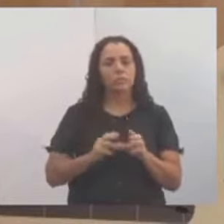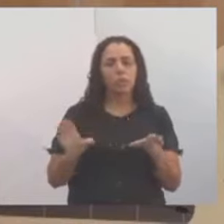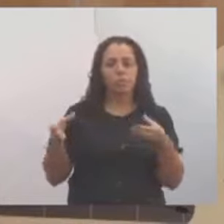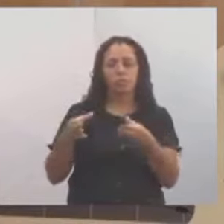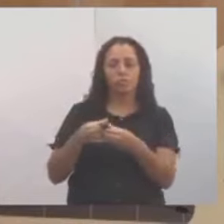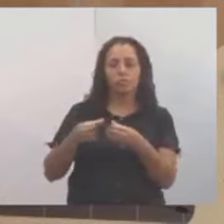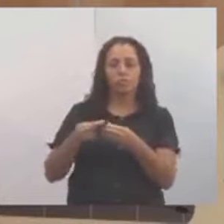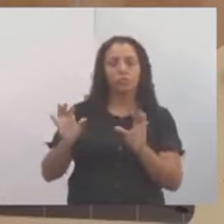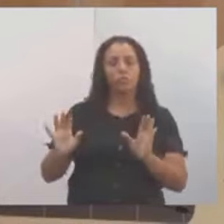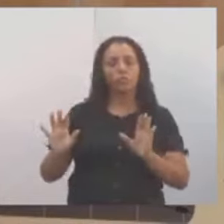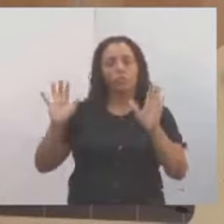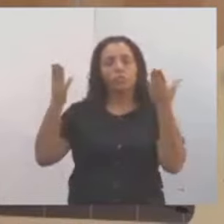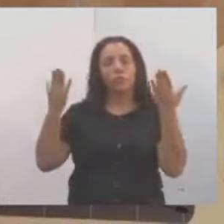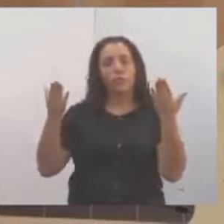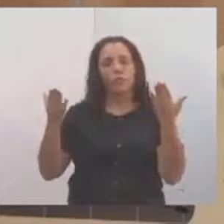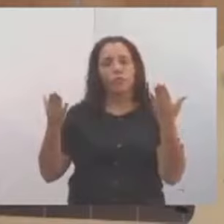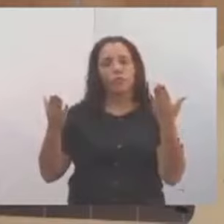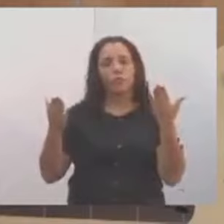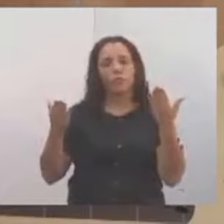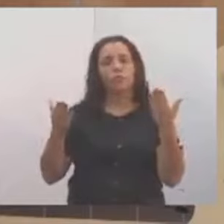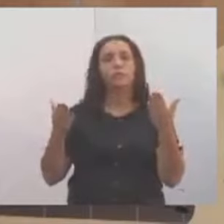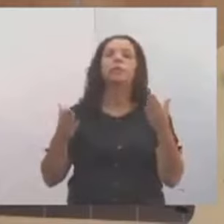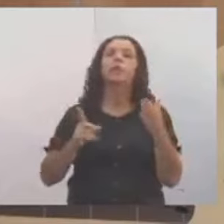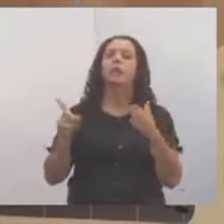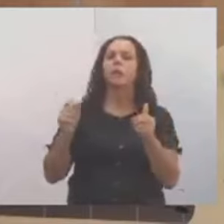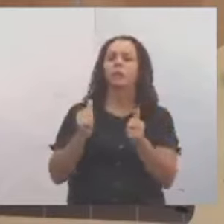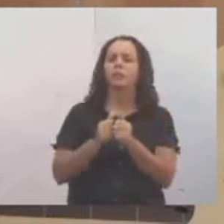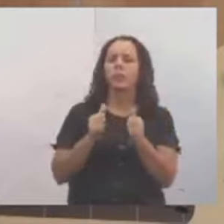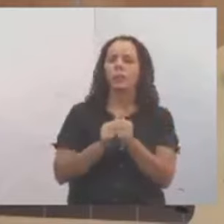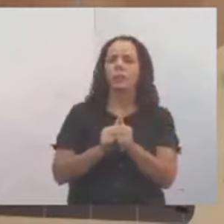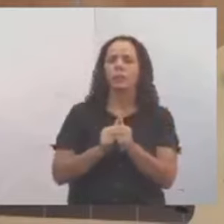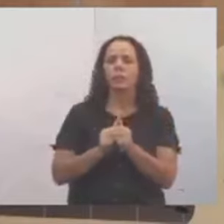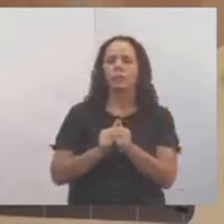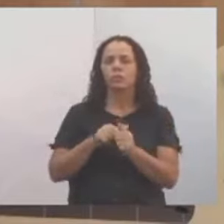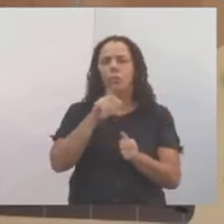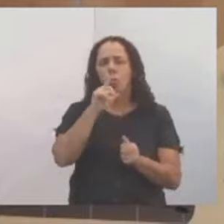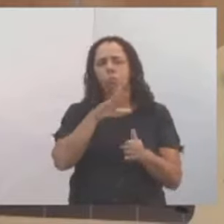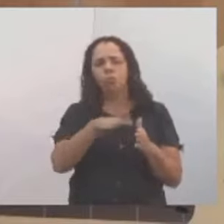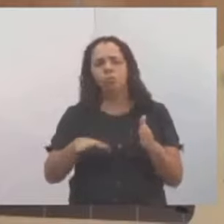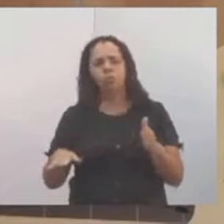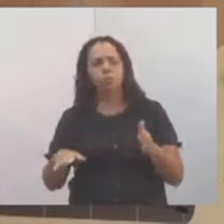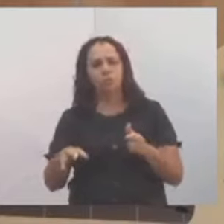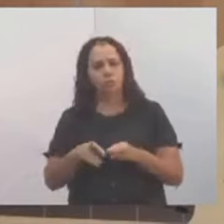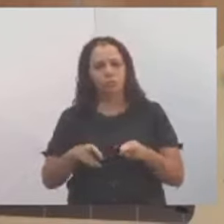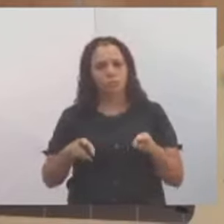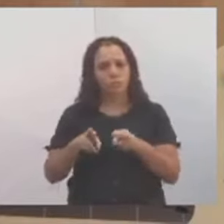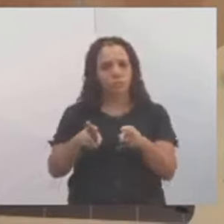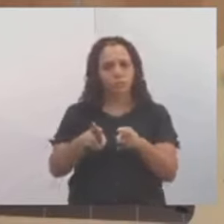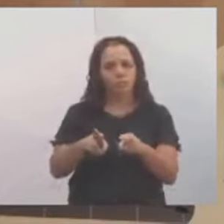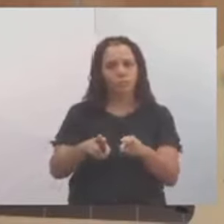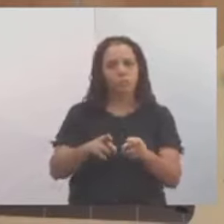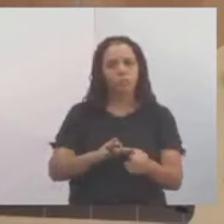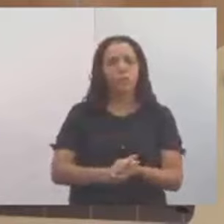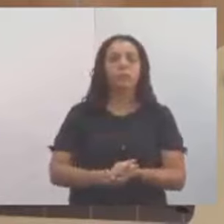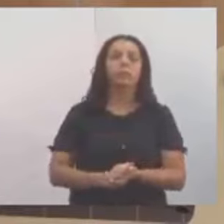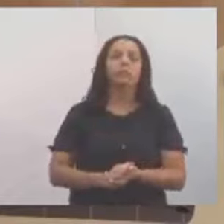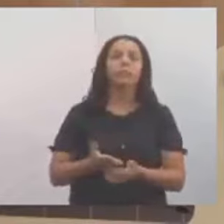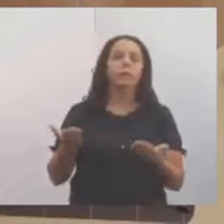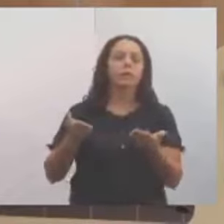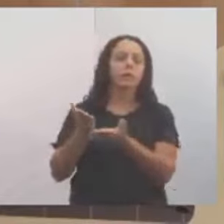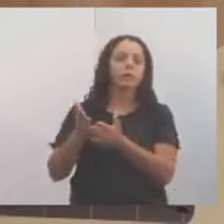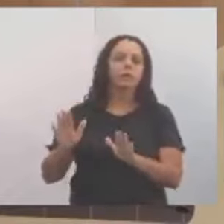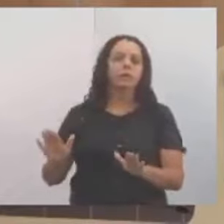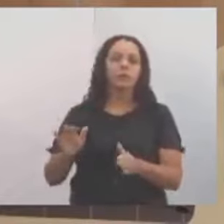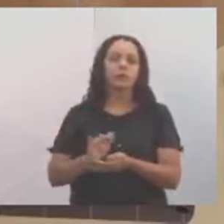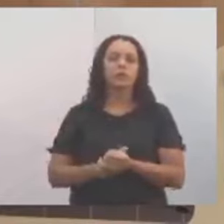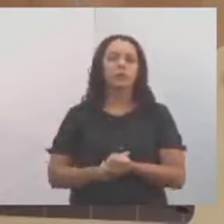eles davam ali as oferendas ali no Rio Paraíba para os deuses que eles acreditam. Não tem mais, pastor. Então, tem que